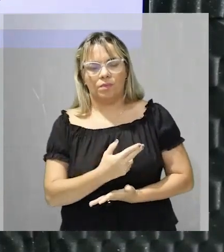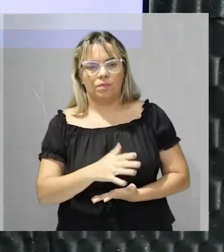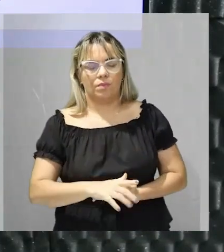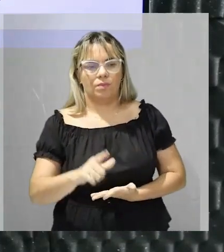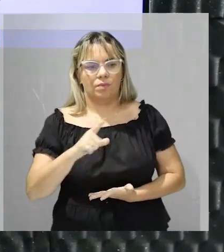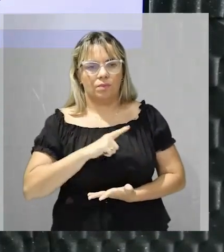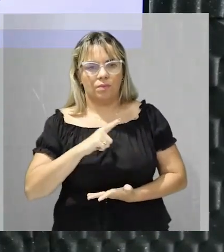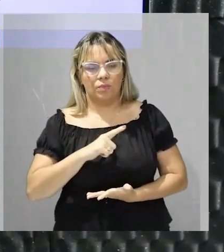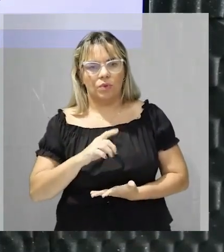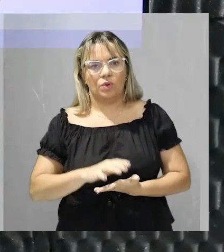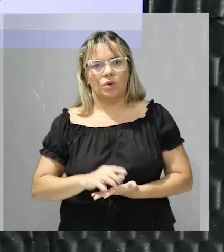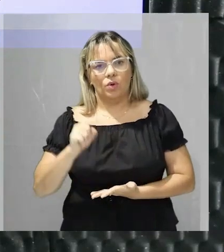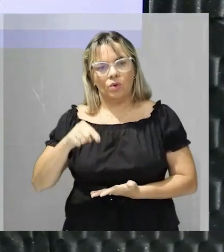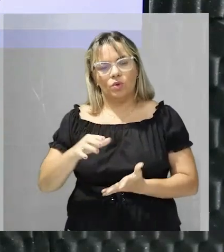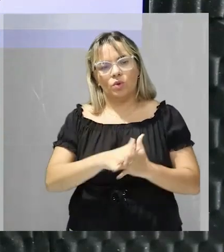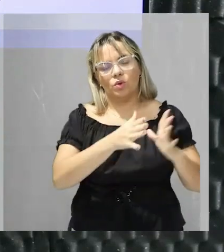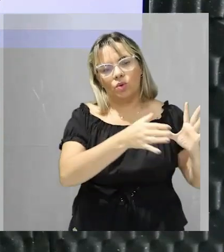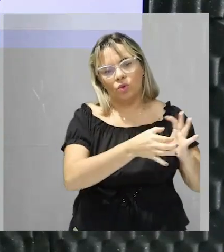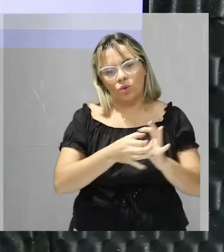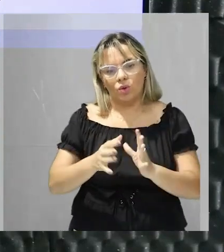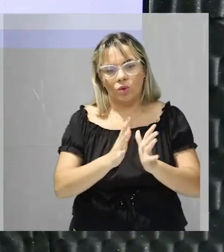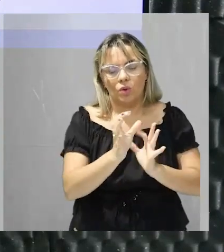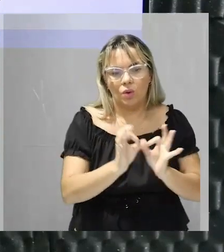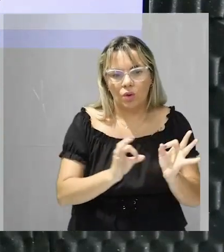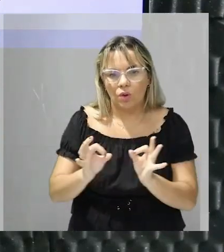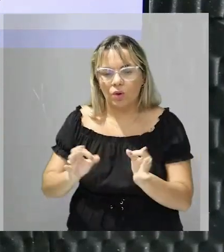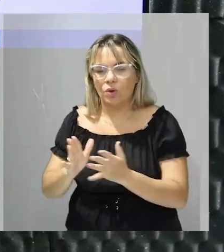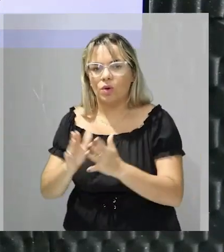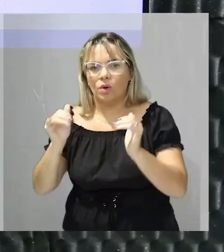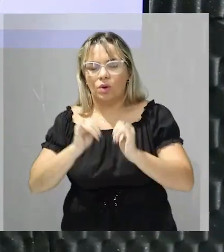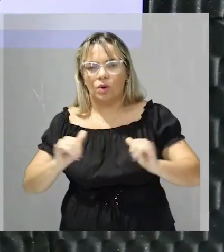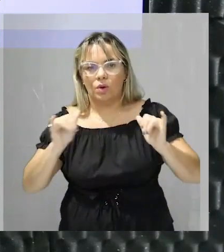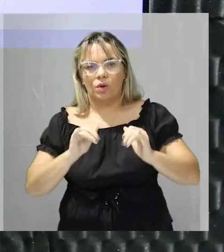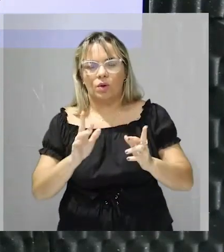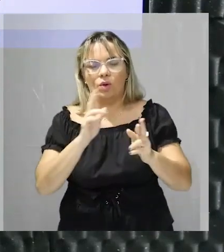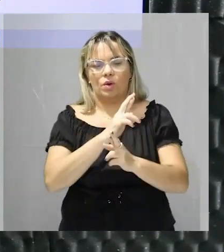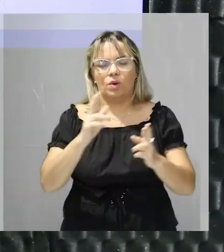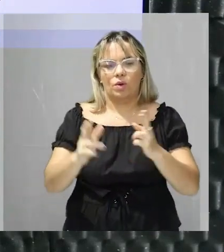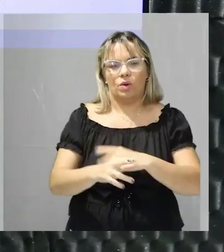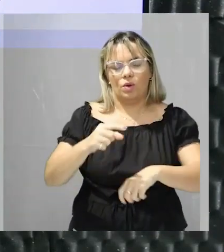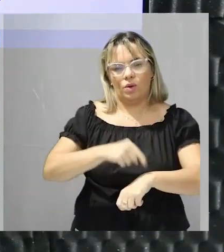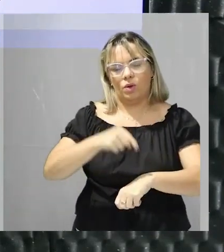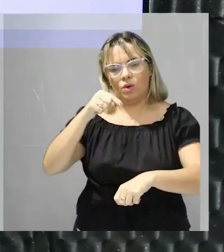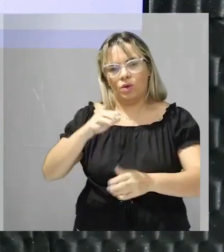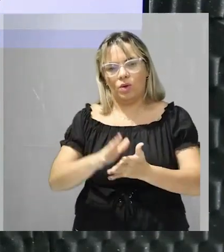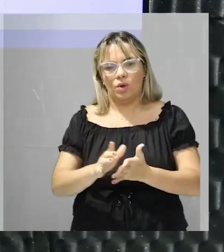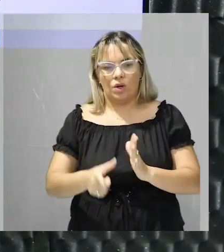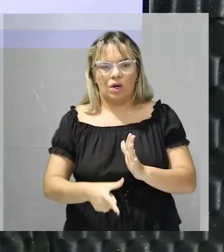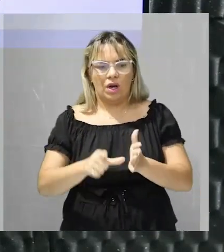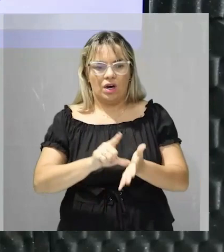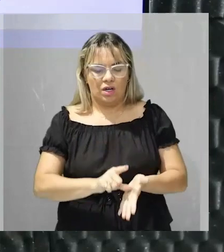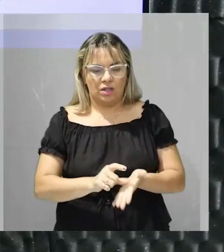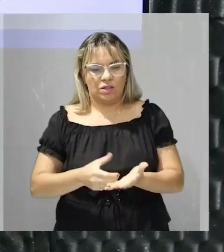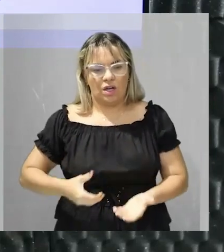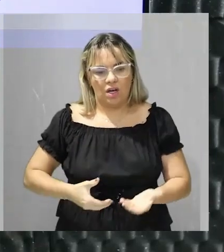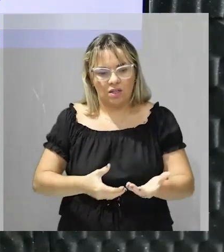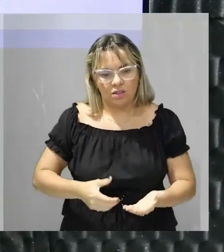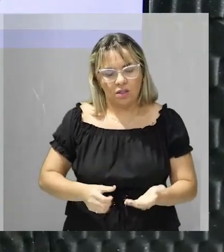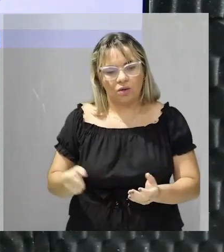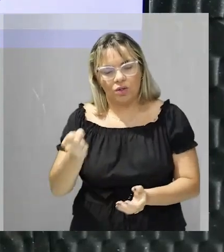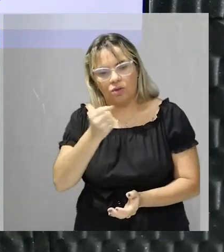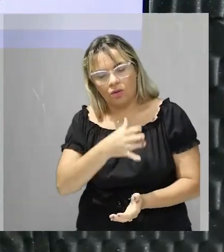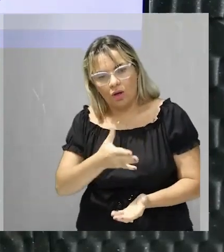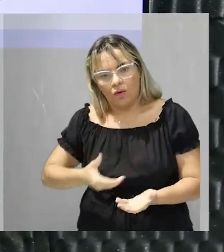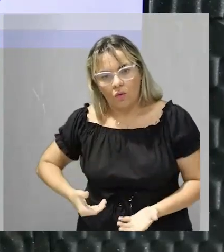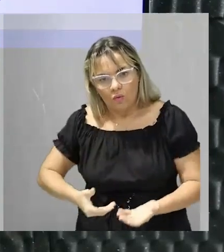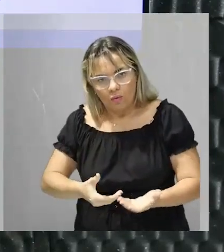todo uma situação montada nós temos informações referentes a tempo ração antiga ração nova né temos